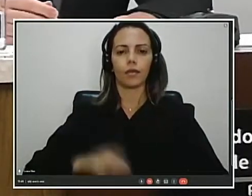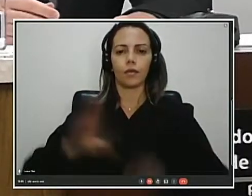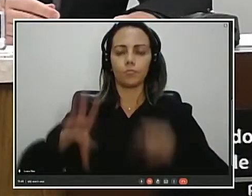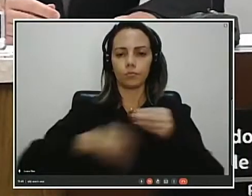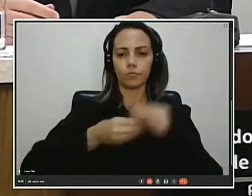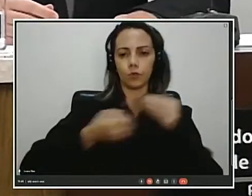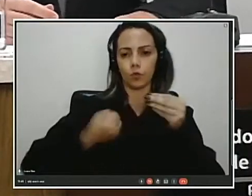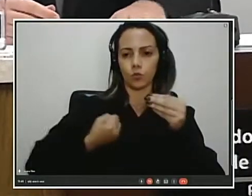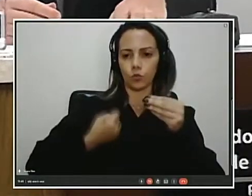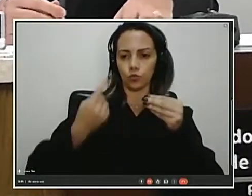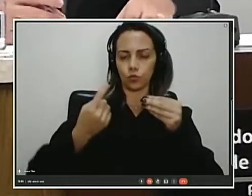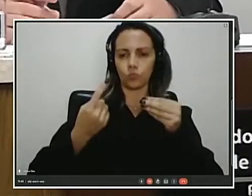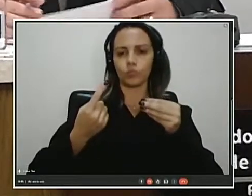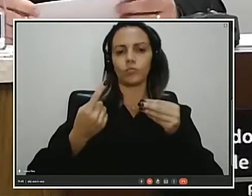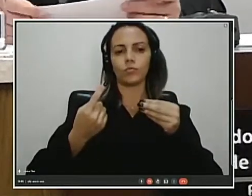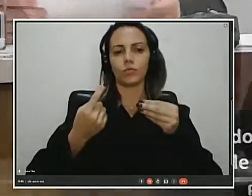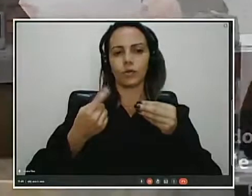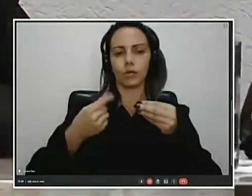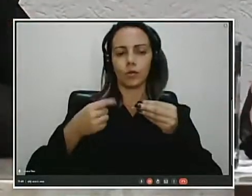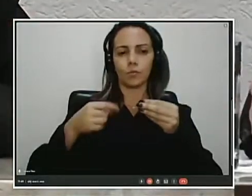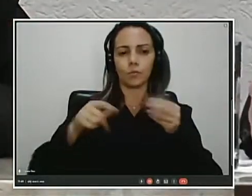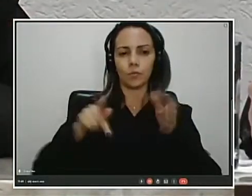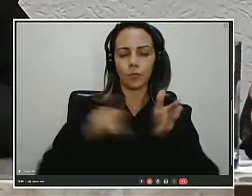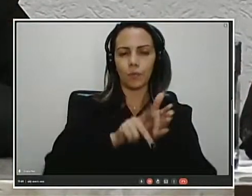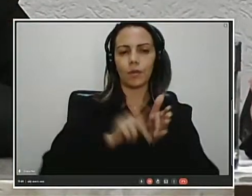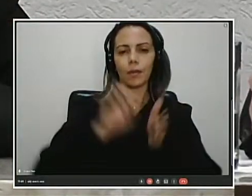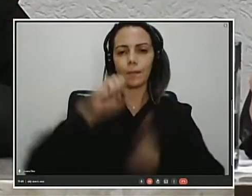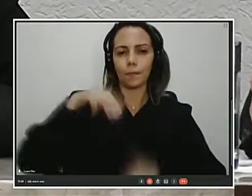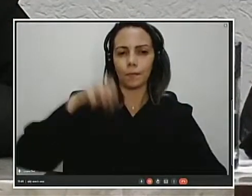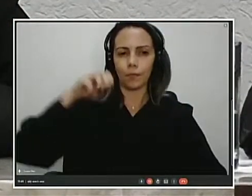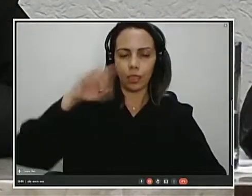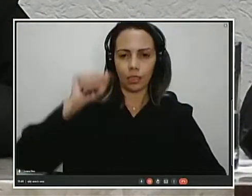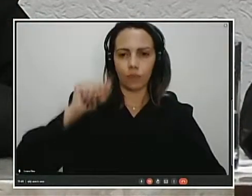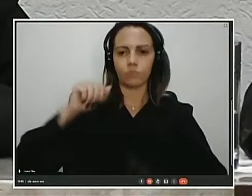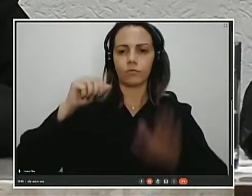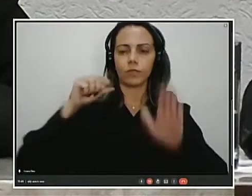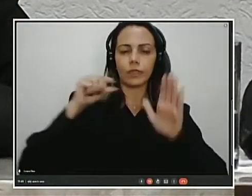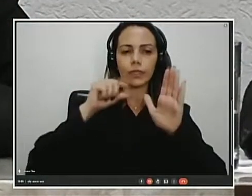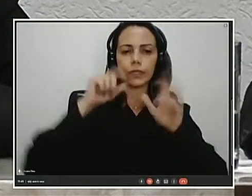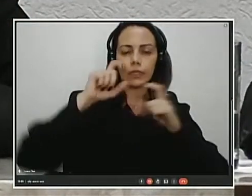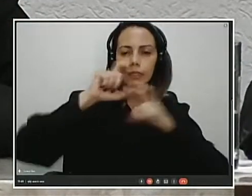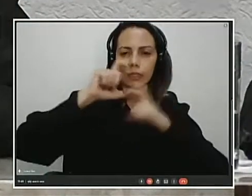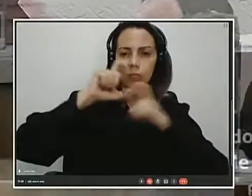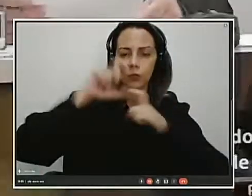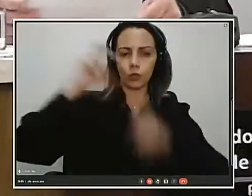de número 51 de 2021, incluindo o inciso 5º do artigo